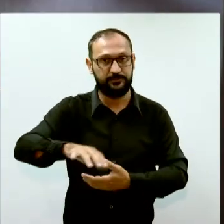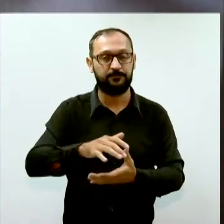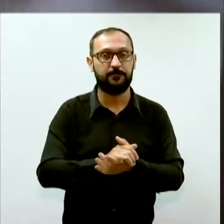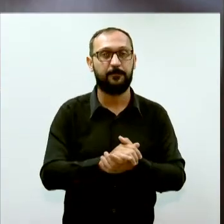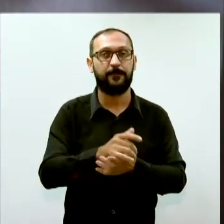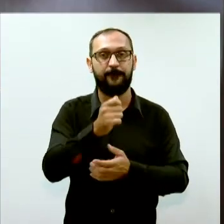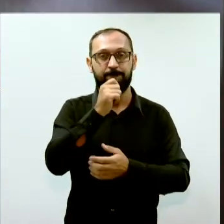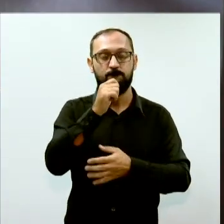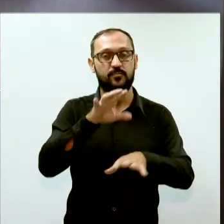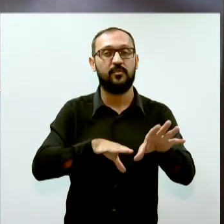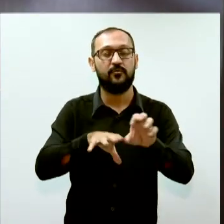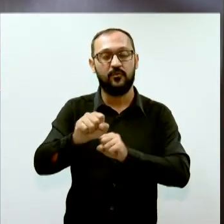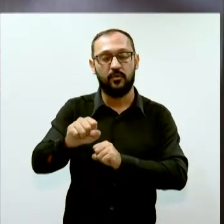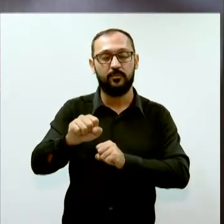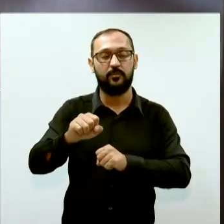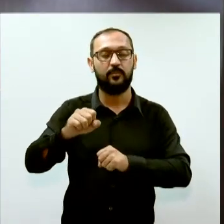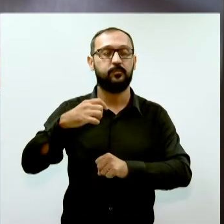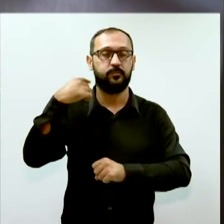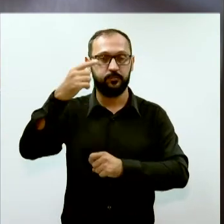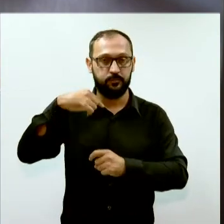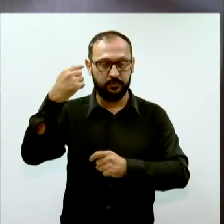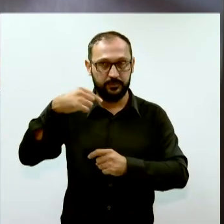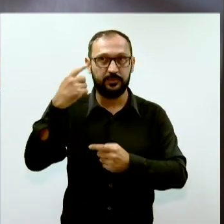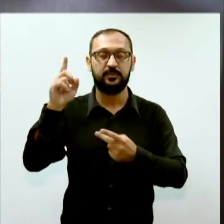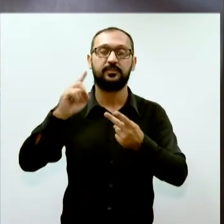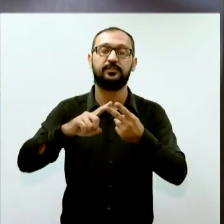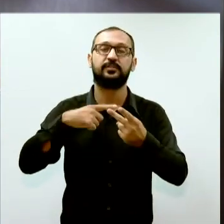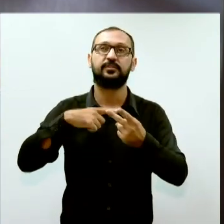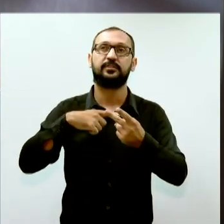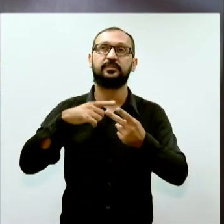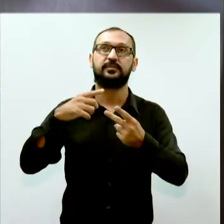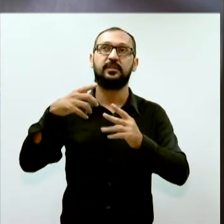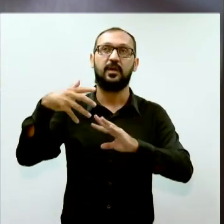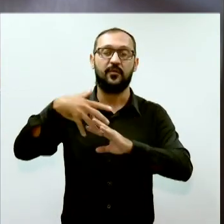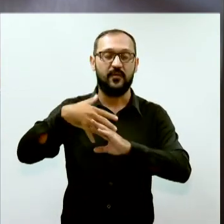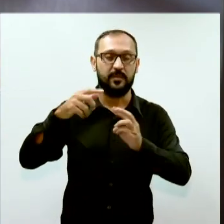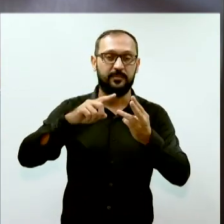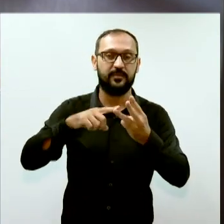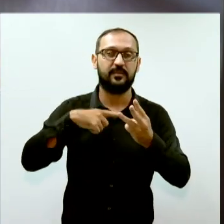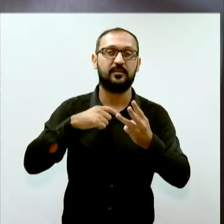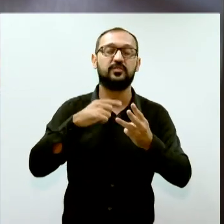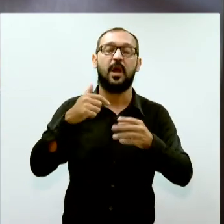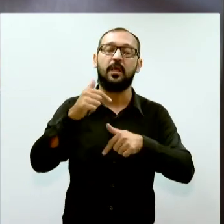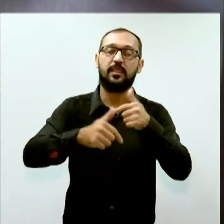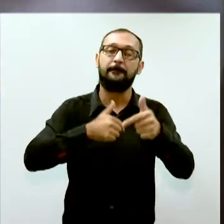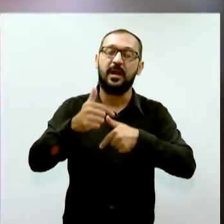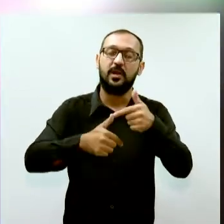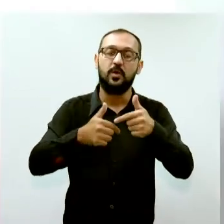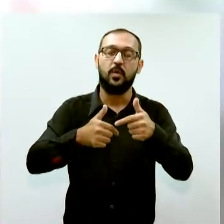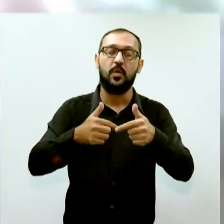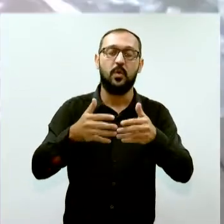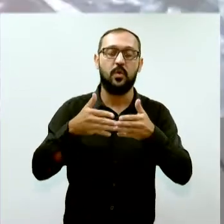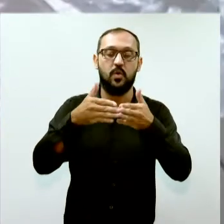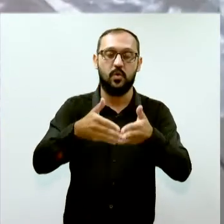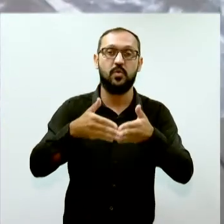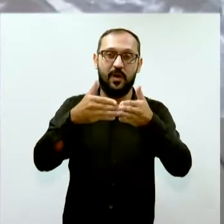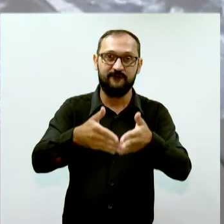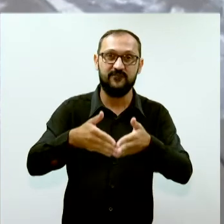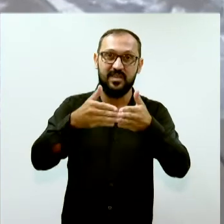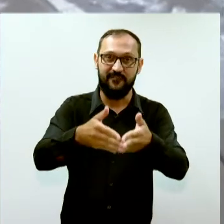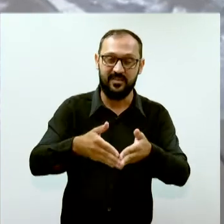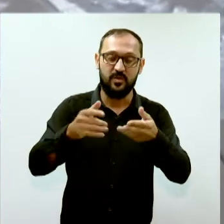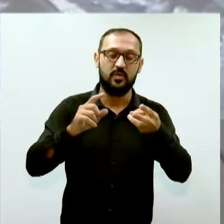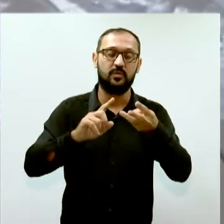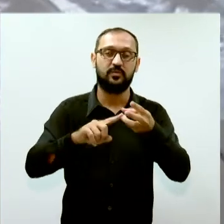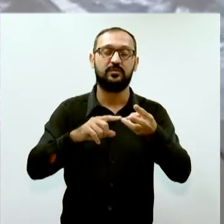tudo isso, ainda fez direito na UFMS, trabalhou em Cruzeiro, fez residência literária em Riancho, na Espanha, a